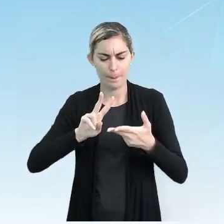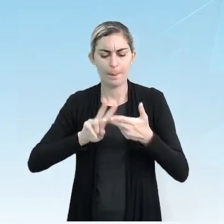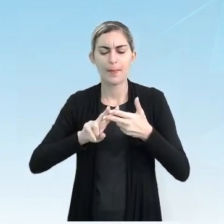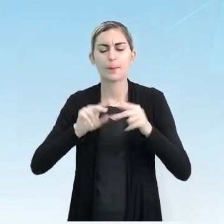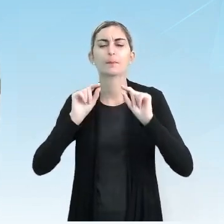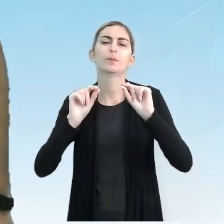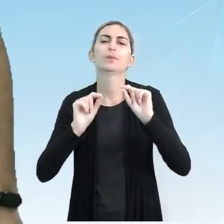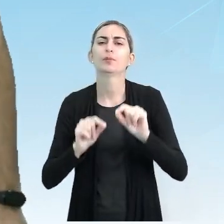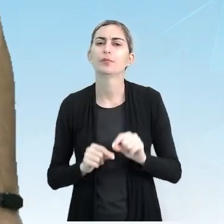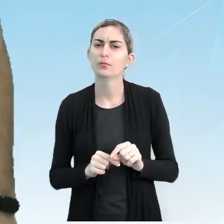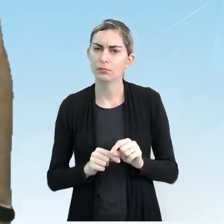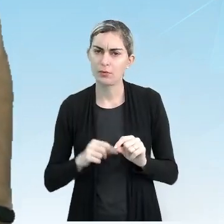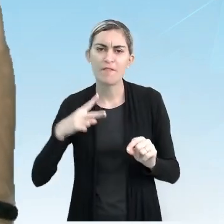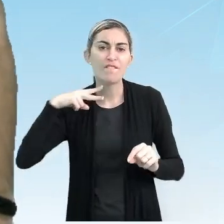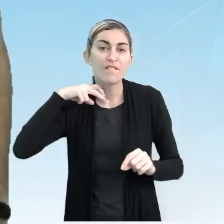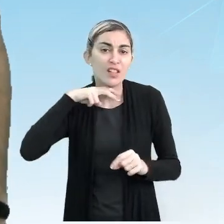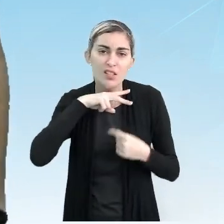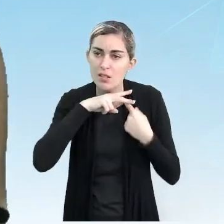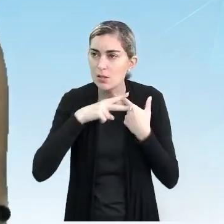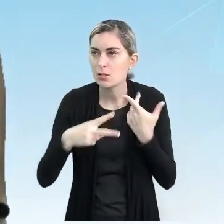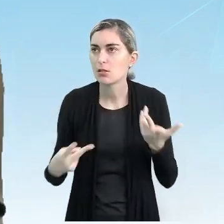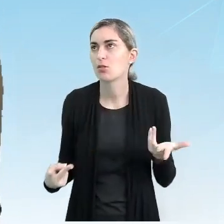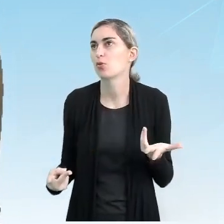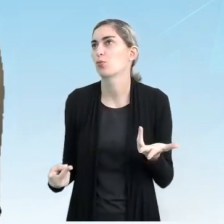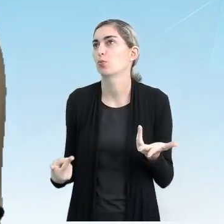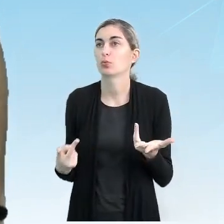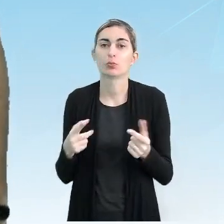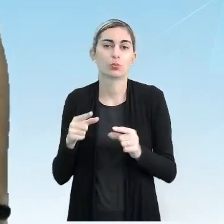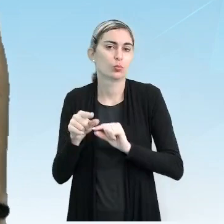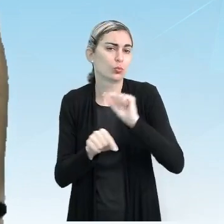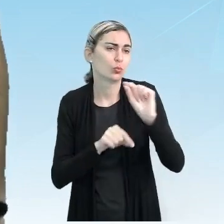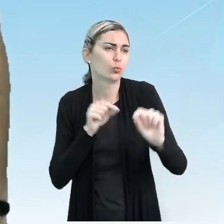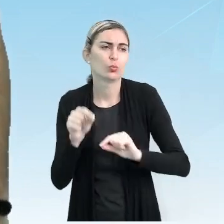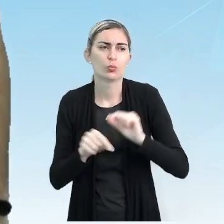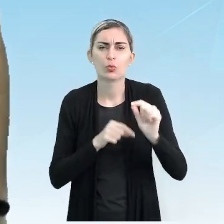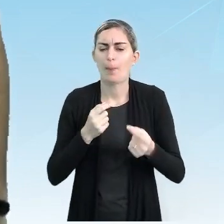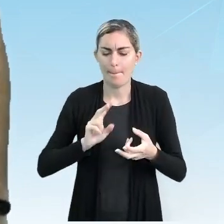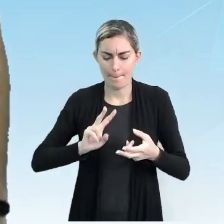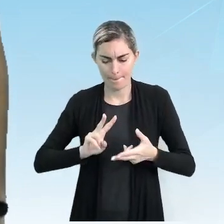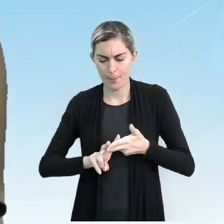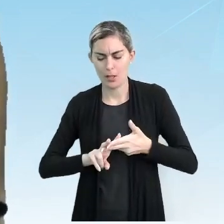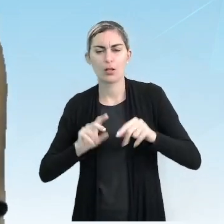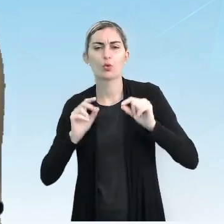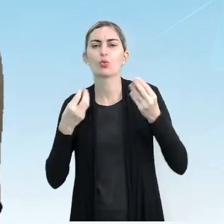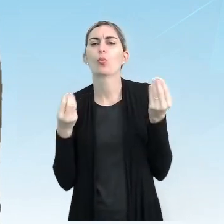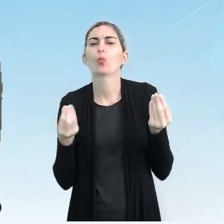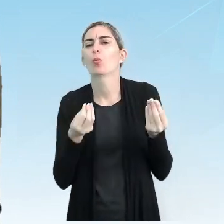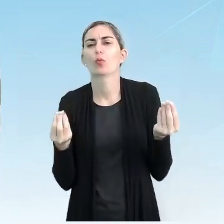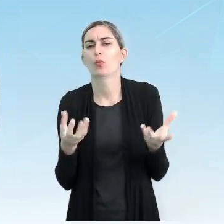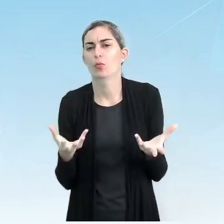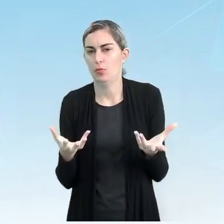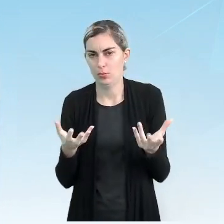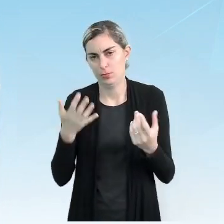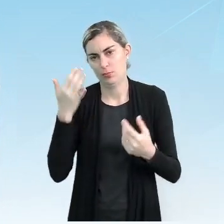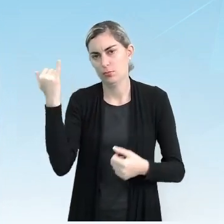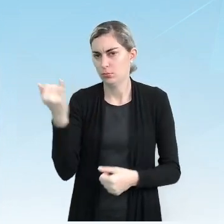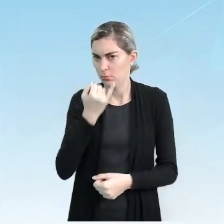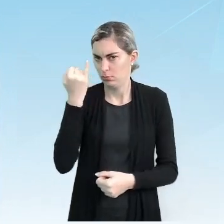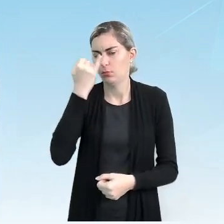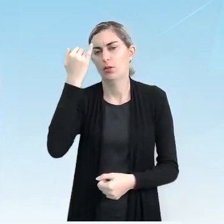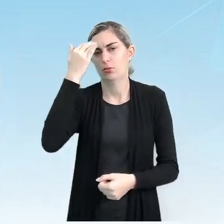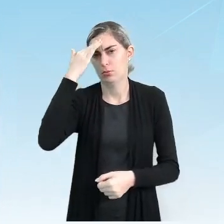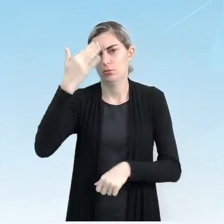falou. Exatamente. Vícios, pode ser, certo? O que é aquilo que nos prende, certo? Então é importante salientar.